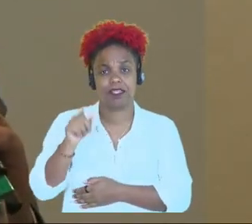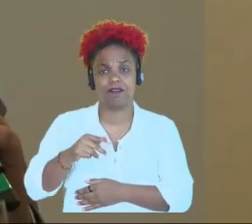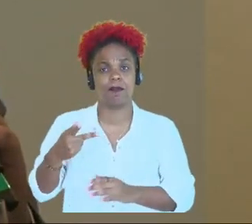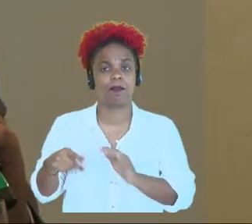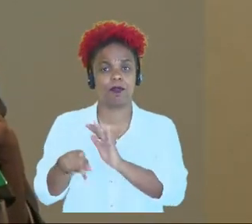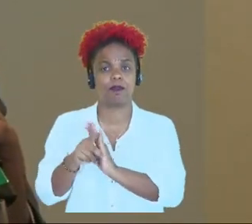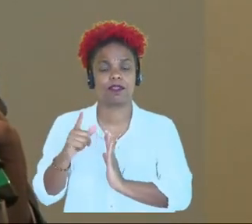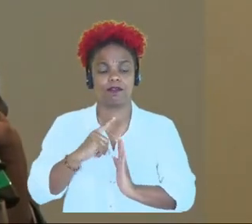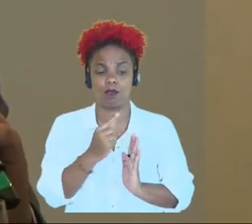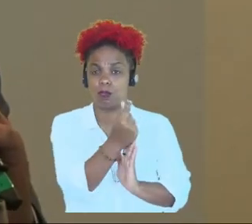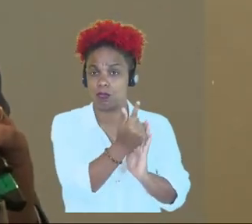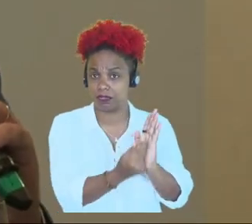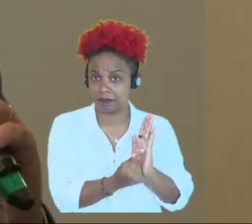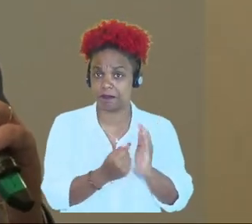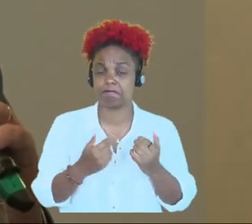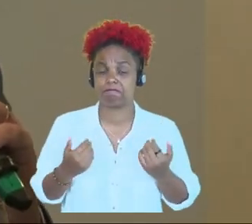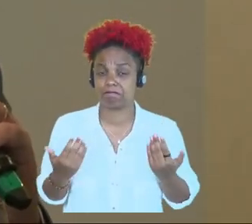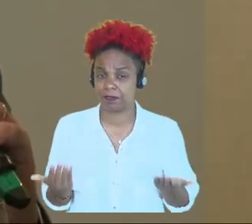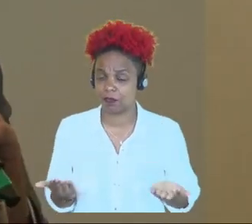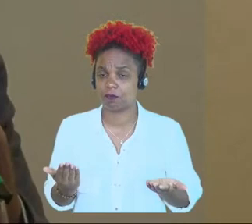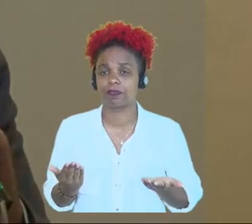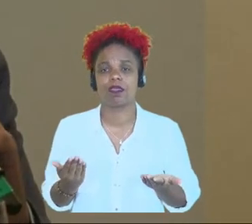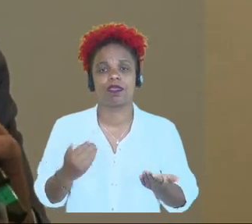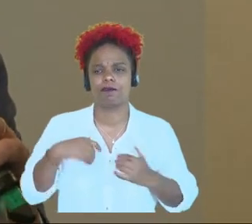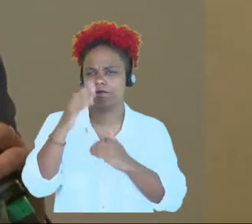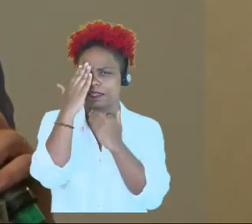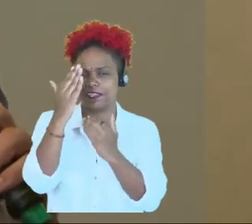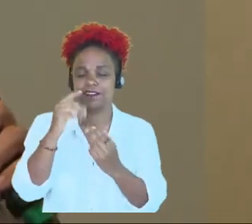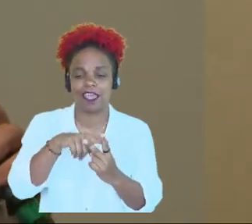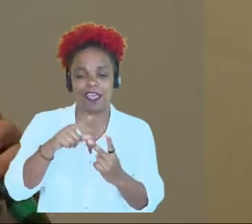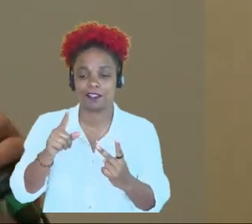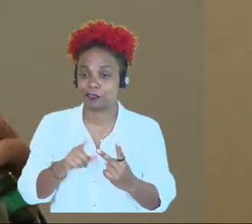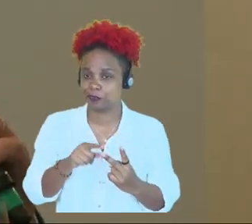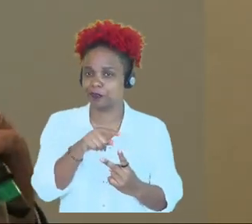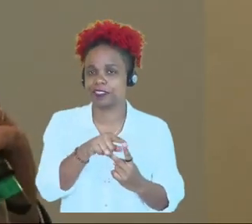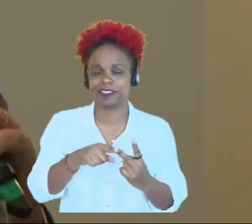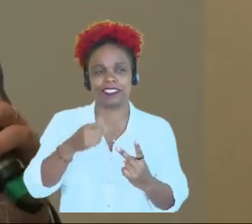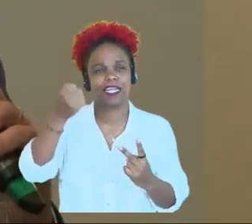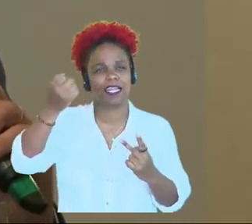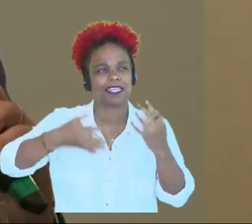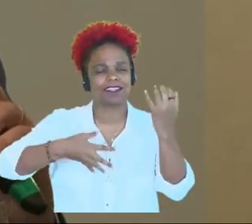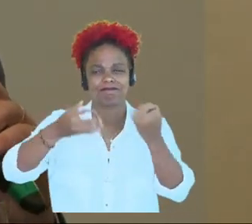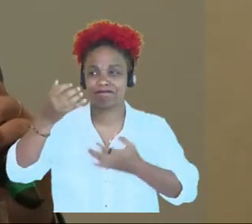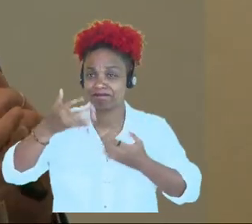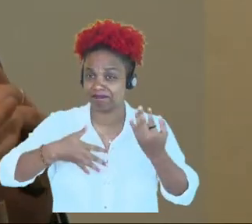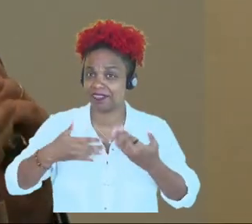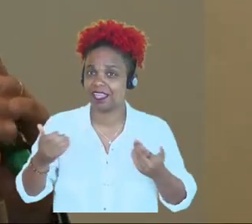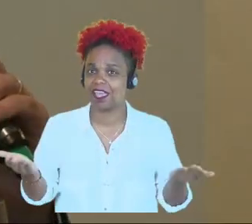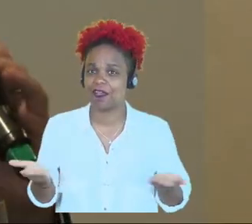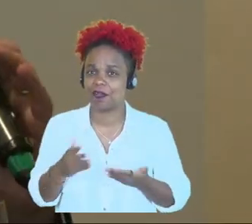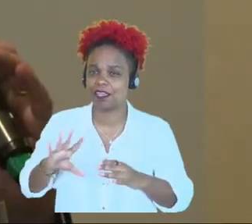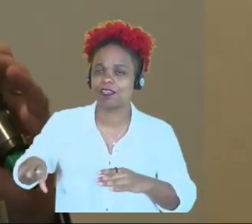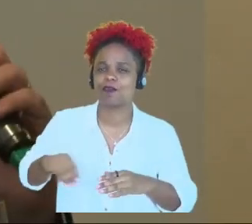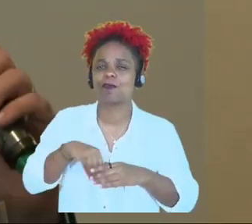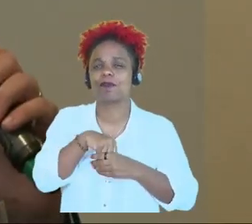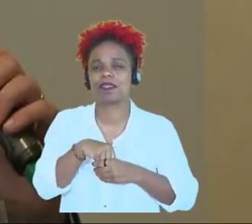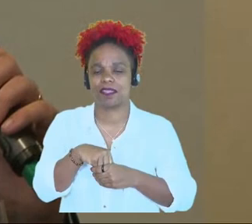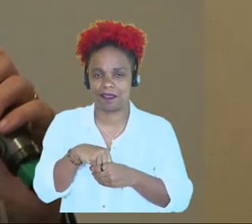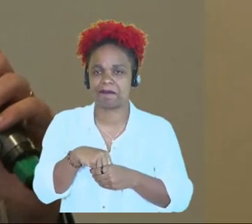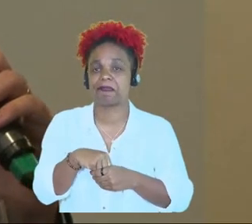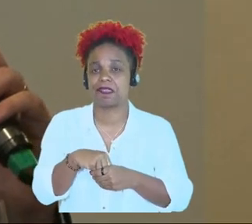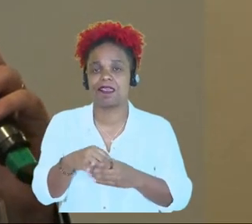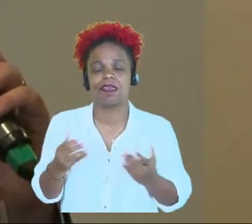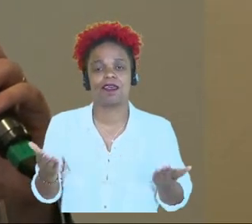próprio orçamento. Então, sou muito grato às duas pelo que elas disseram. E agora eu quero complementar entrando